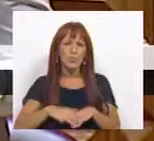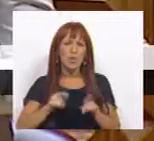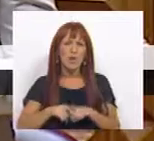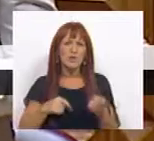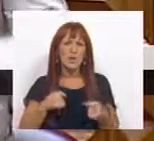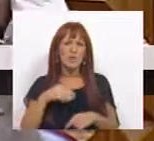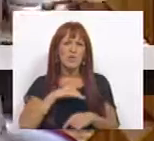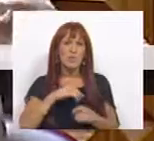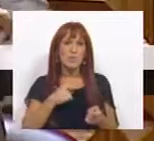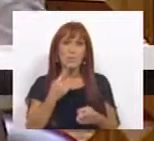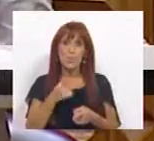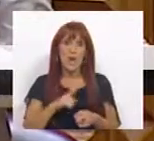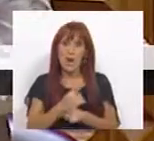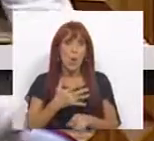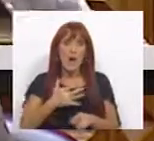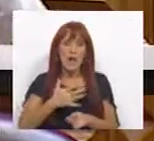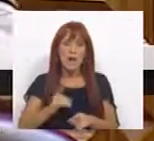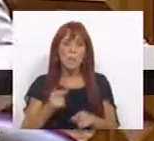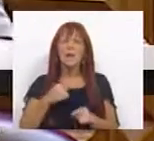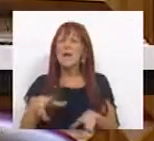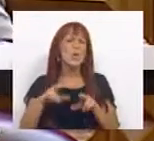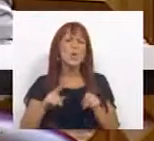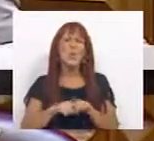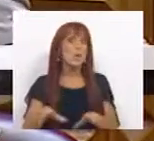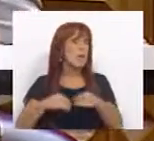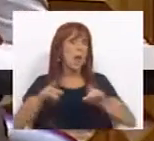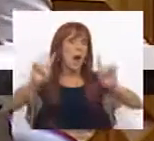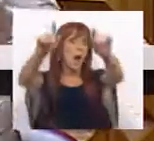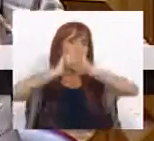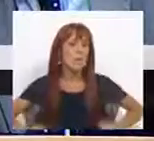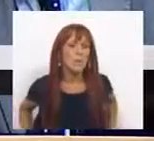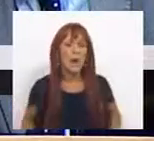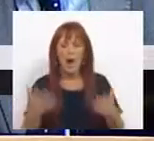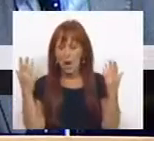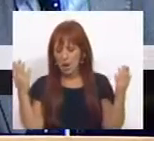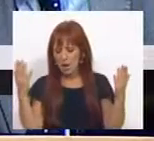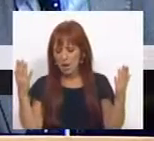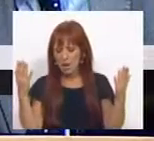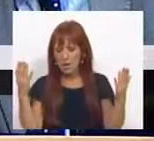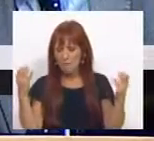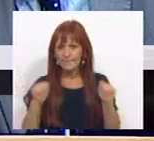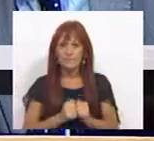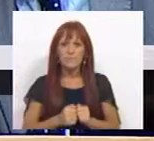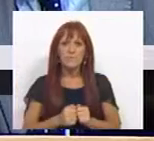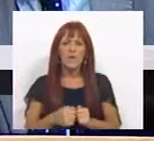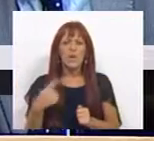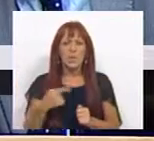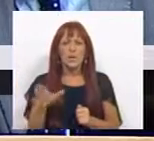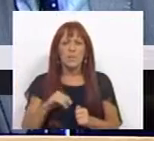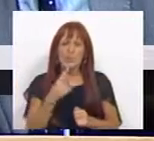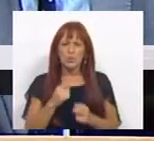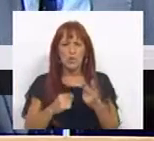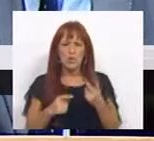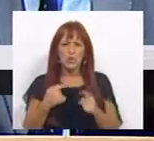reposição de rendimentos, porque não era isso que eles queriam. Eles nunca se conformarão. Agora, eu tinha aqui mais